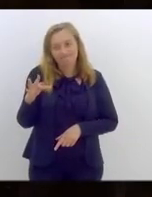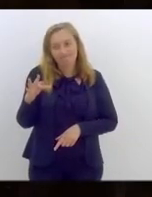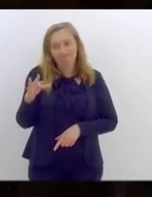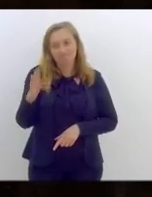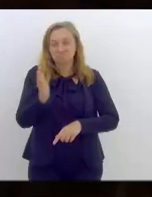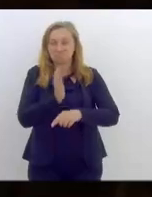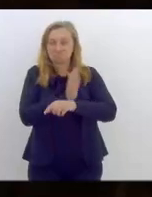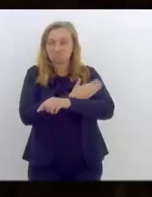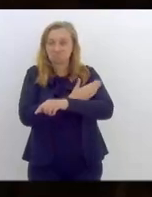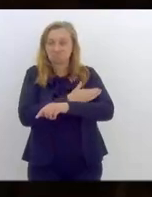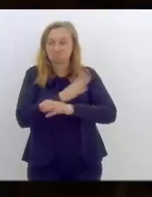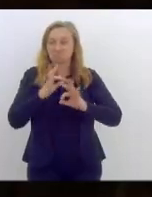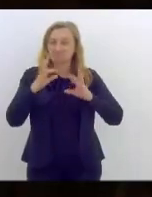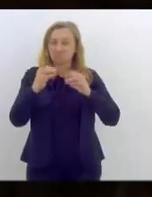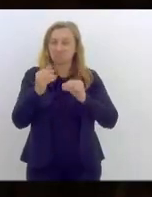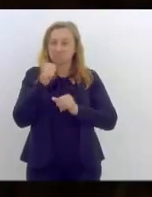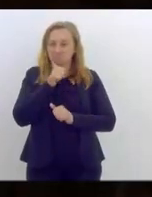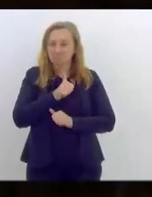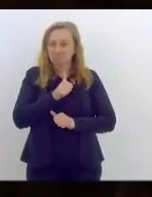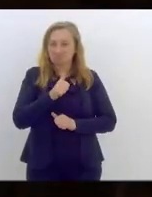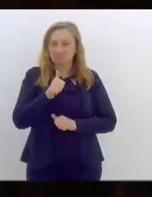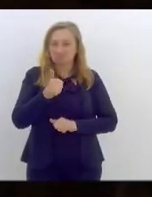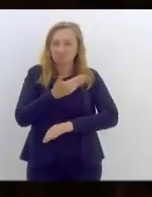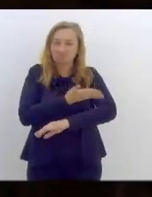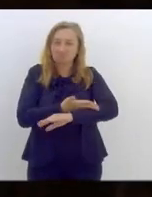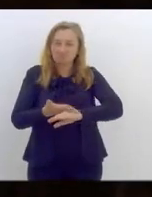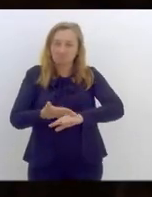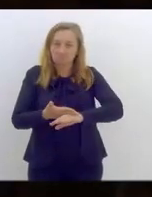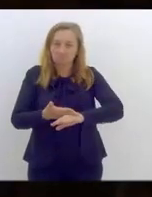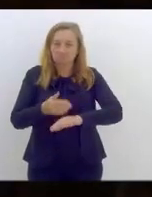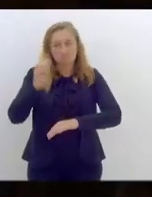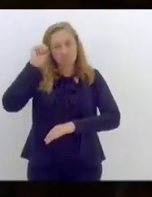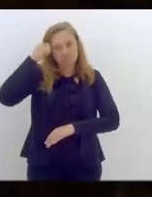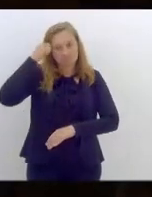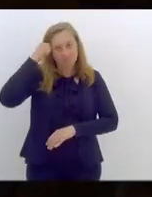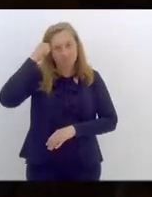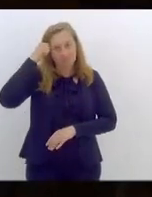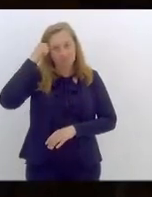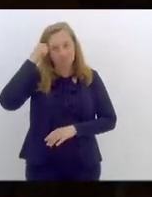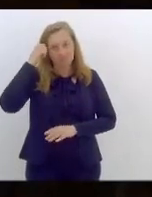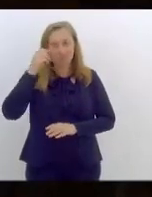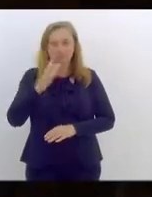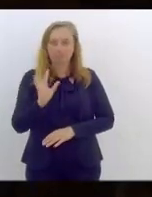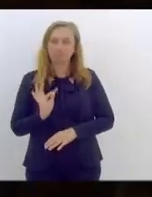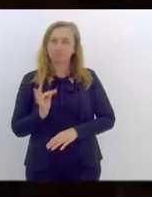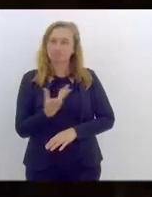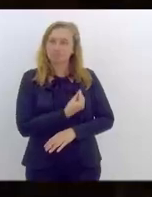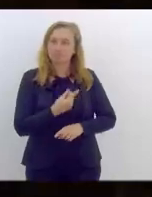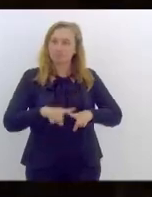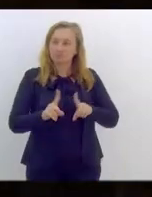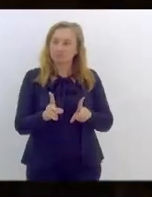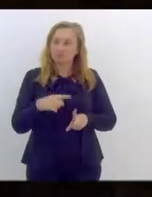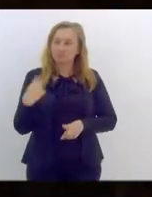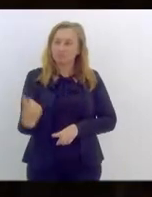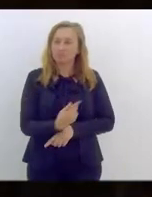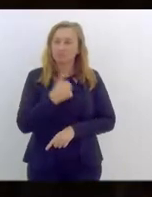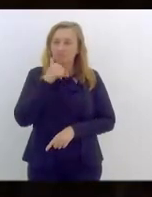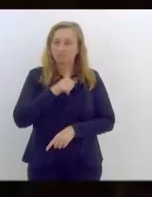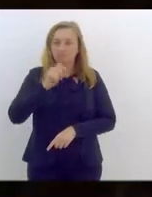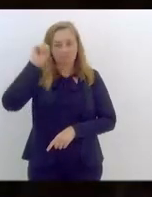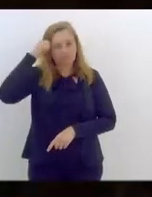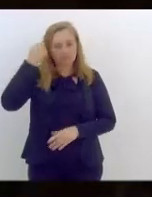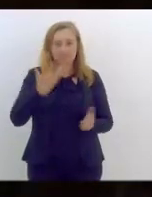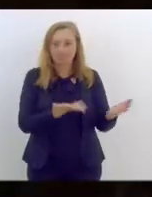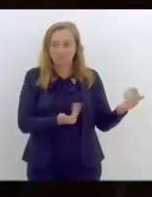O machismo une todas as mulheres, branca, preta, ribeirinha, caiçara, trans, mas nós, mulheres pretas, juventude